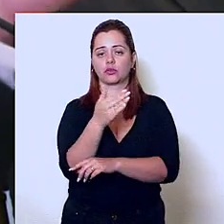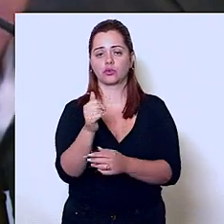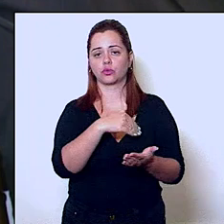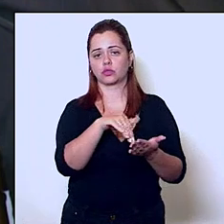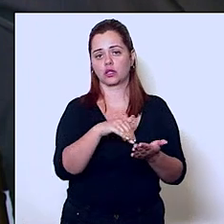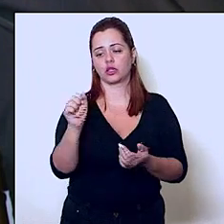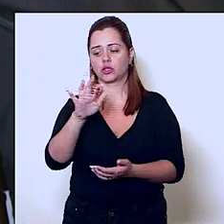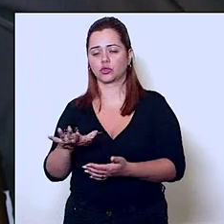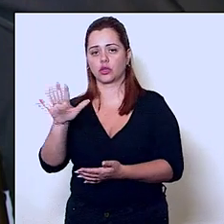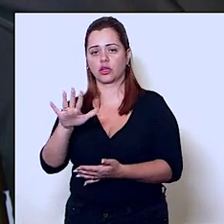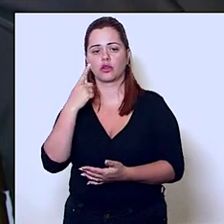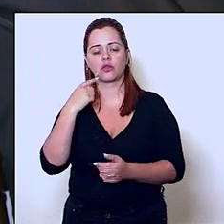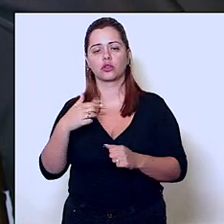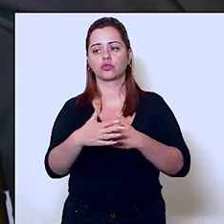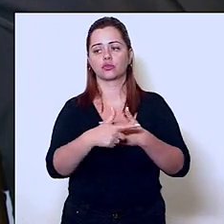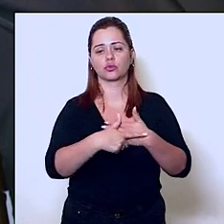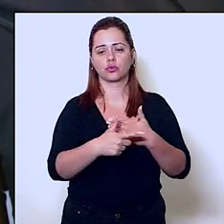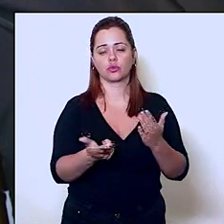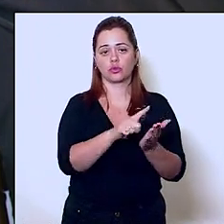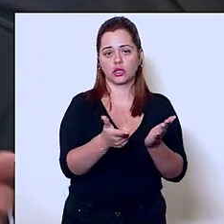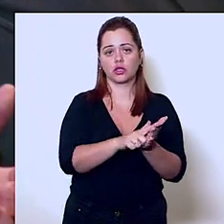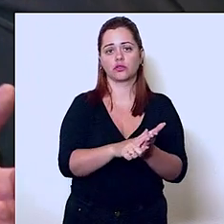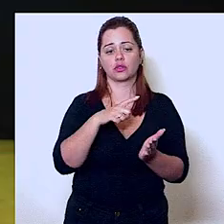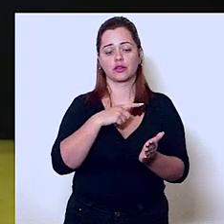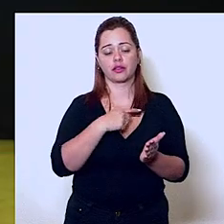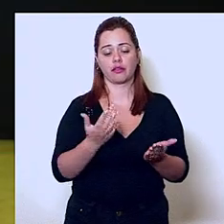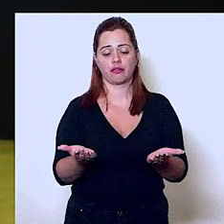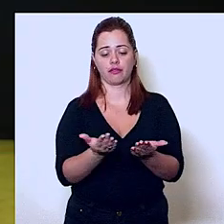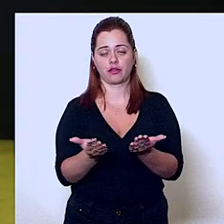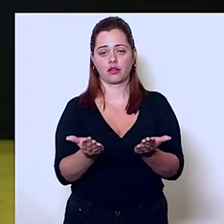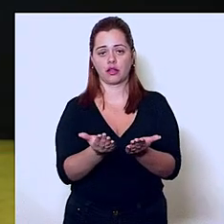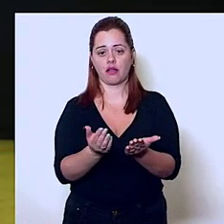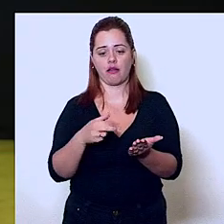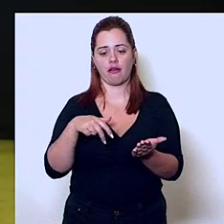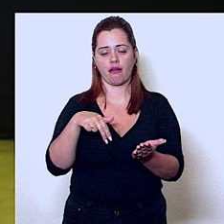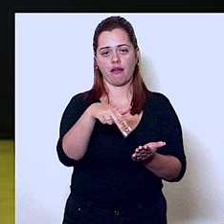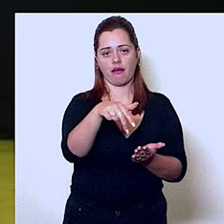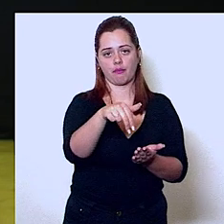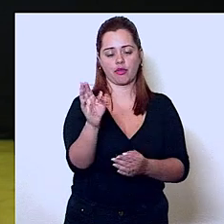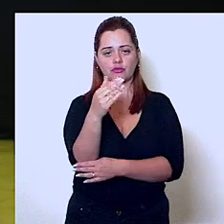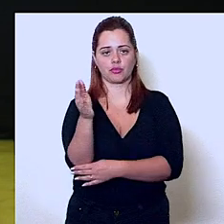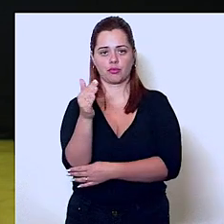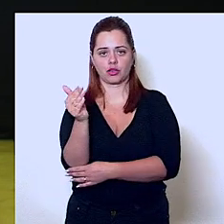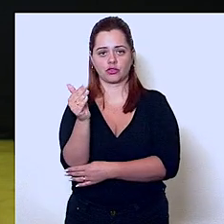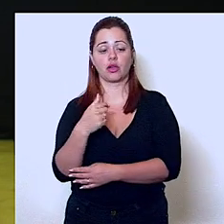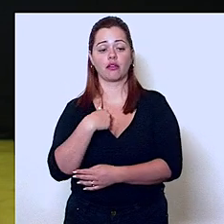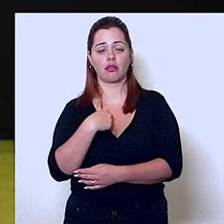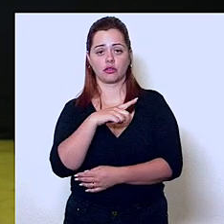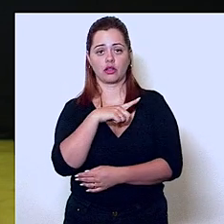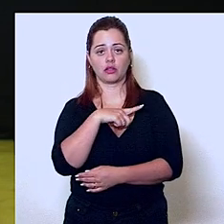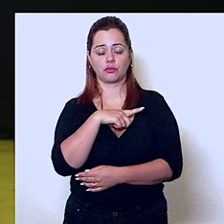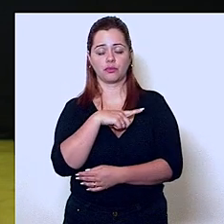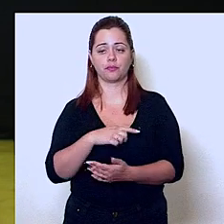livro que o senhor tem à sua frente, né, o Caminhos Diplomáticos, né, que eu tenho, né, e acredito que